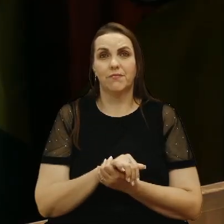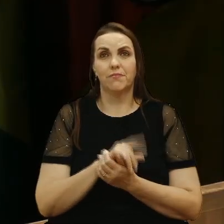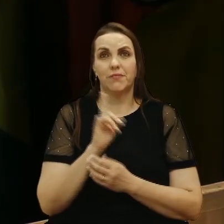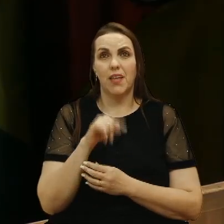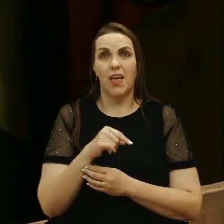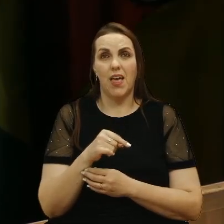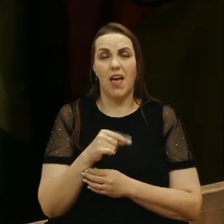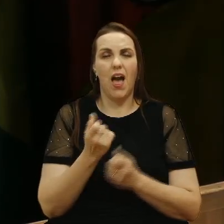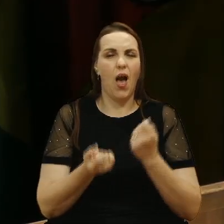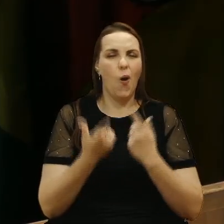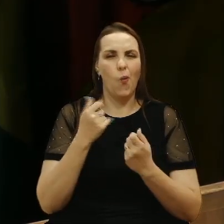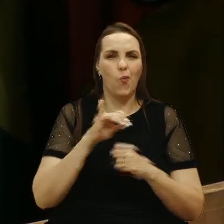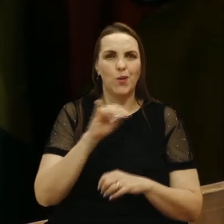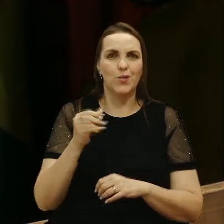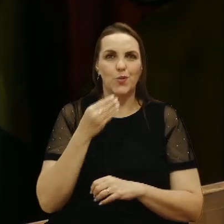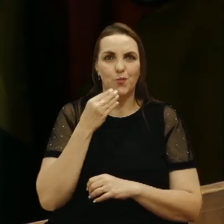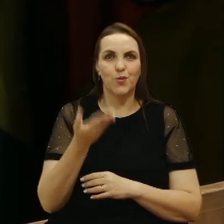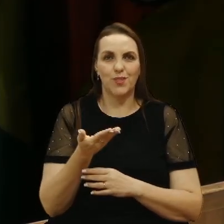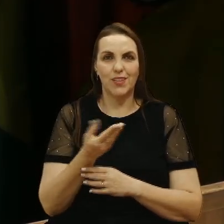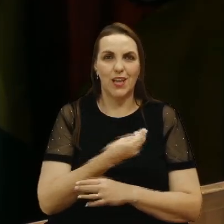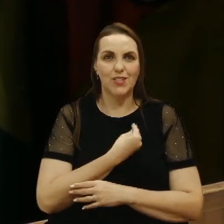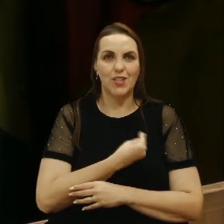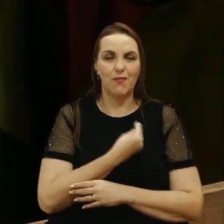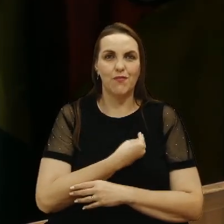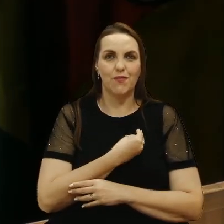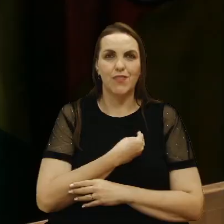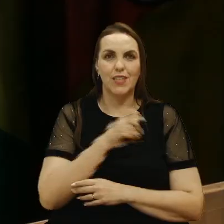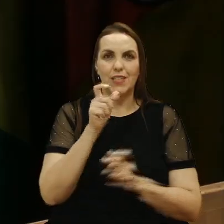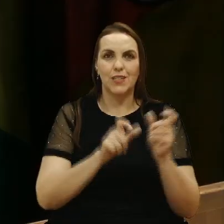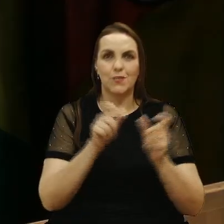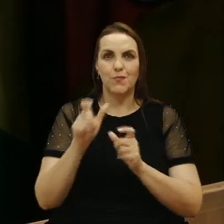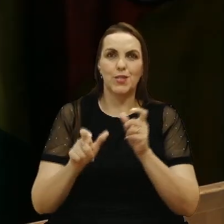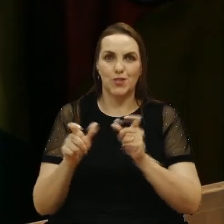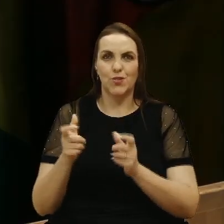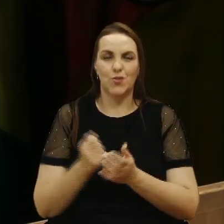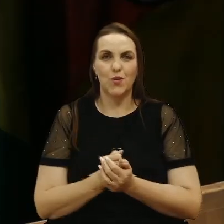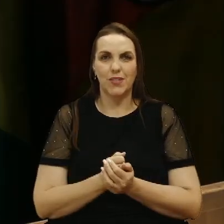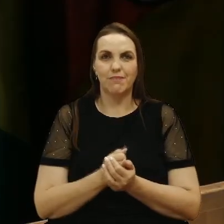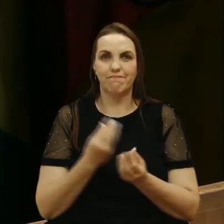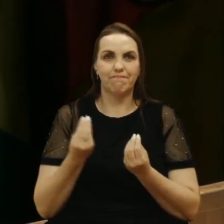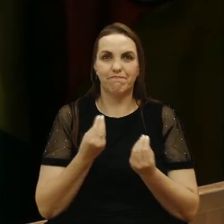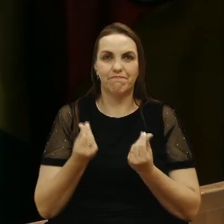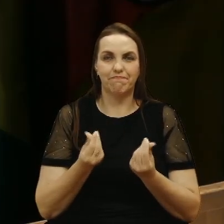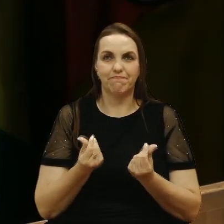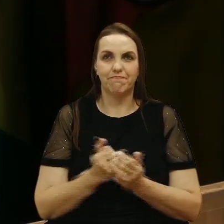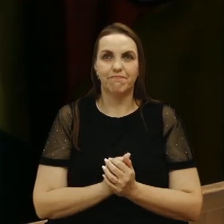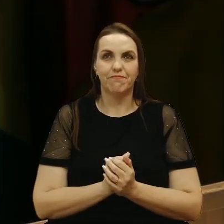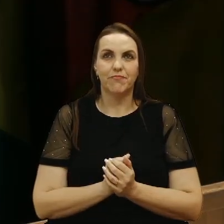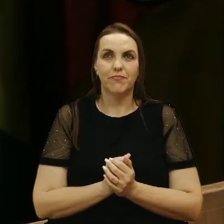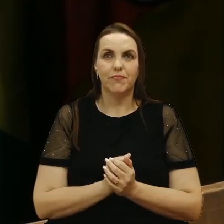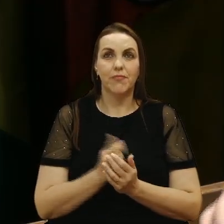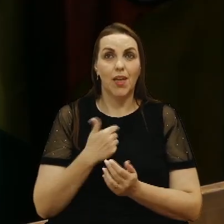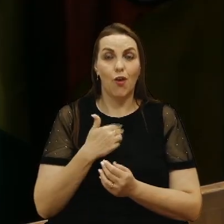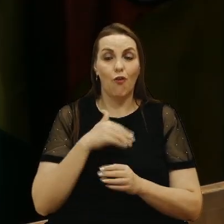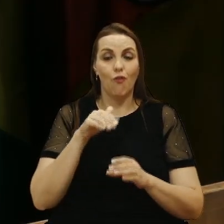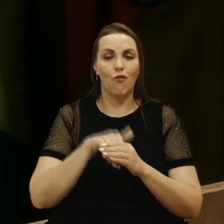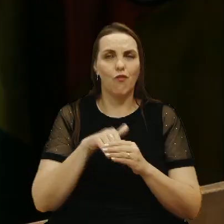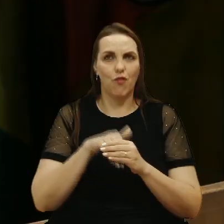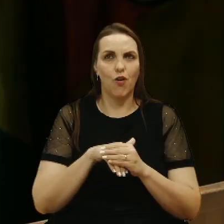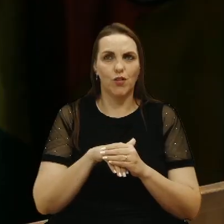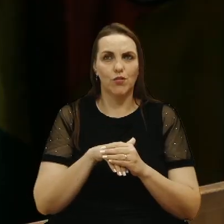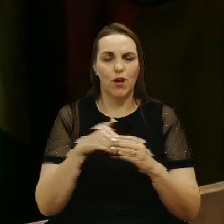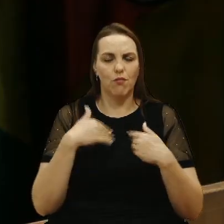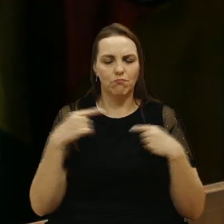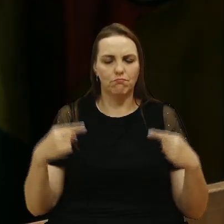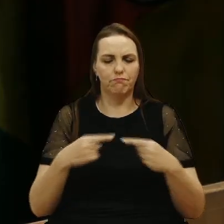algumas oportunidades no exercício da vida civil das pessoas, vereadora Marisol. Eu, quando voto aqui, tento me alinhar mais do que ao que